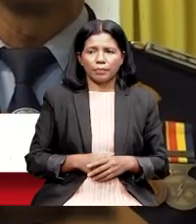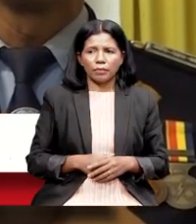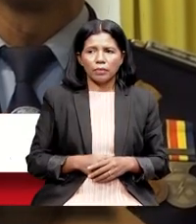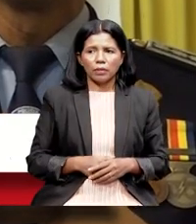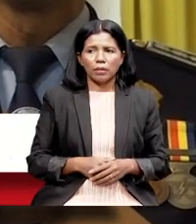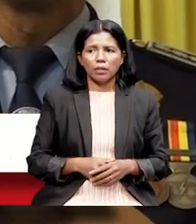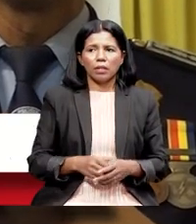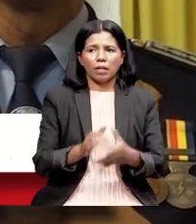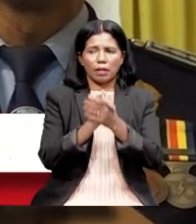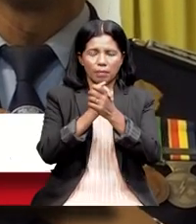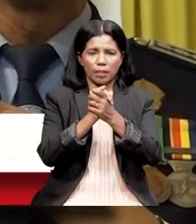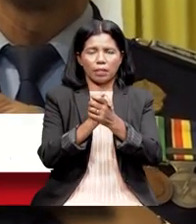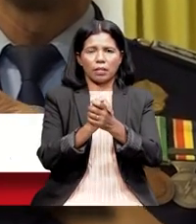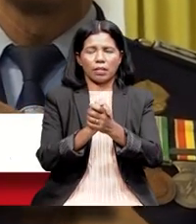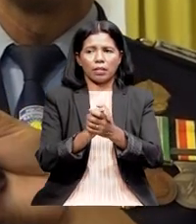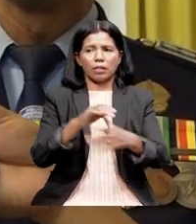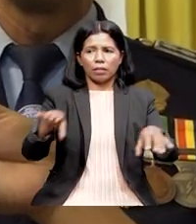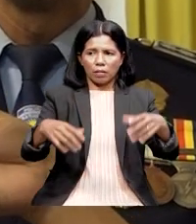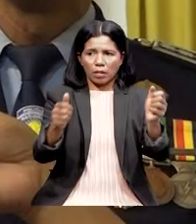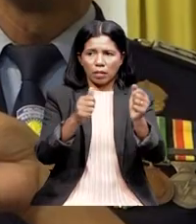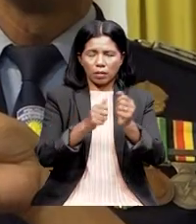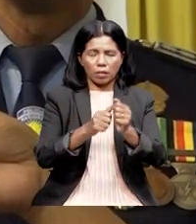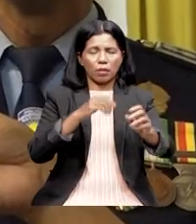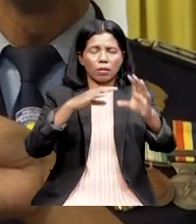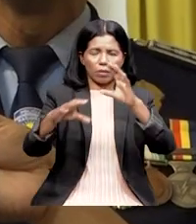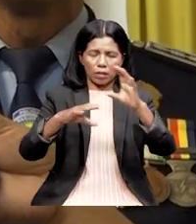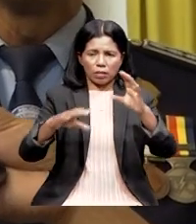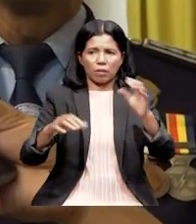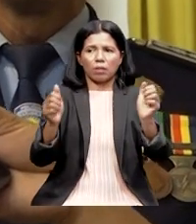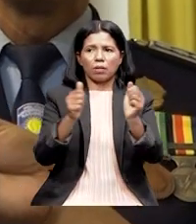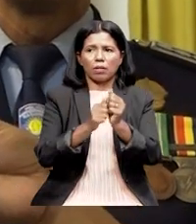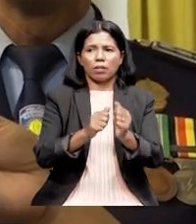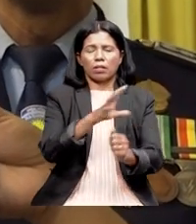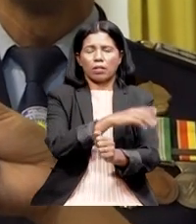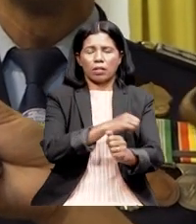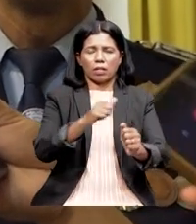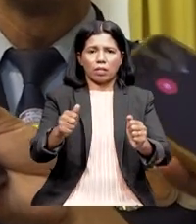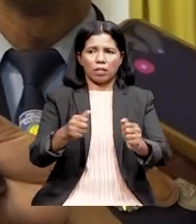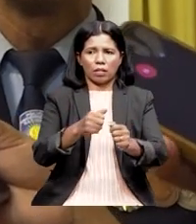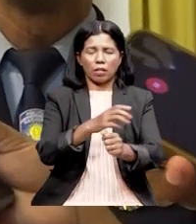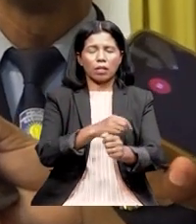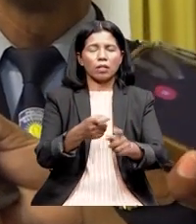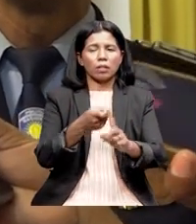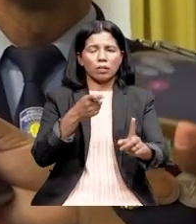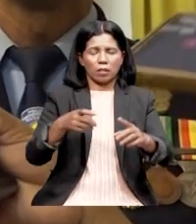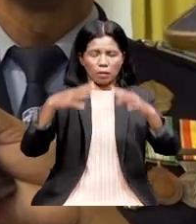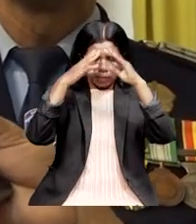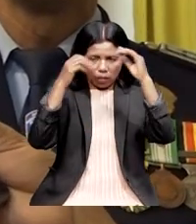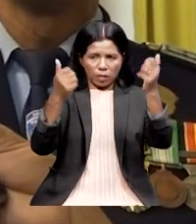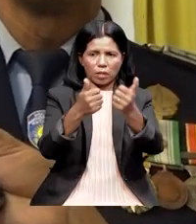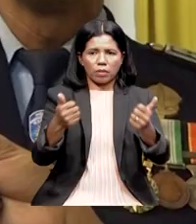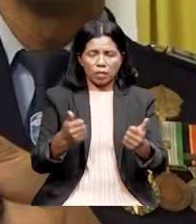Hamit in liutan relasaun komunikasaun ho autor lokal sira ausi presidente autoridade